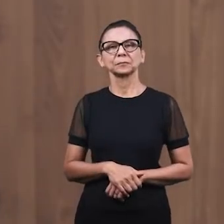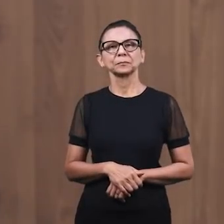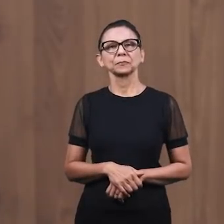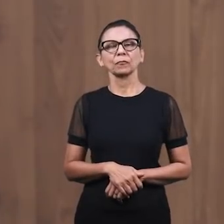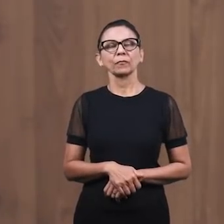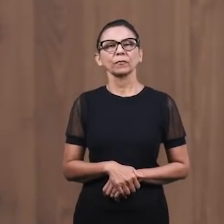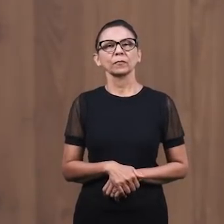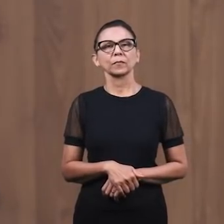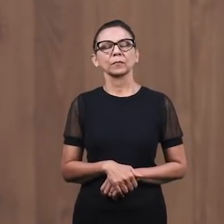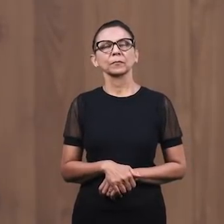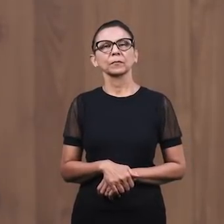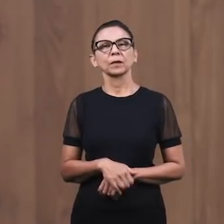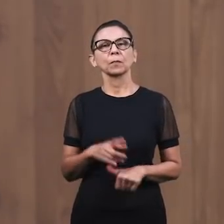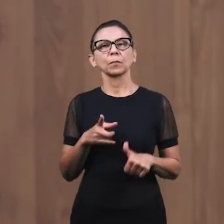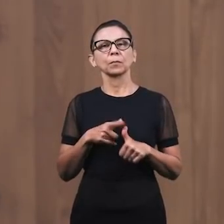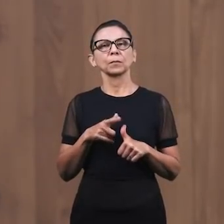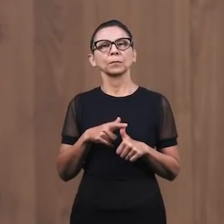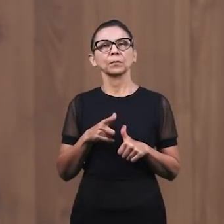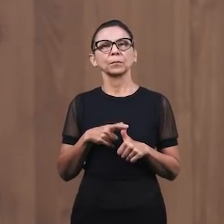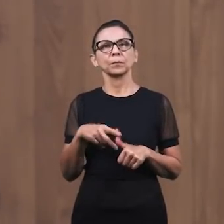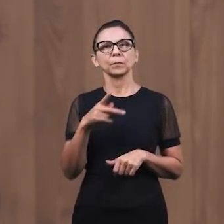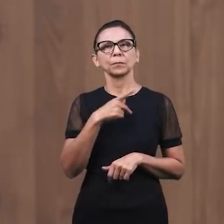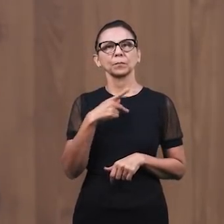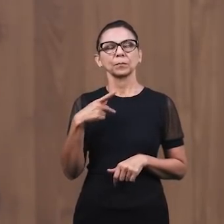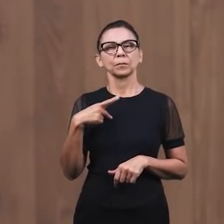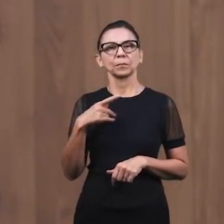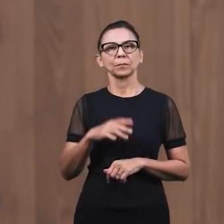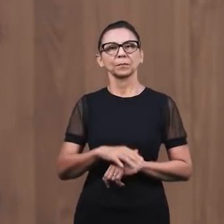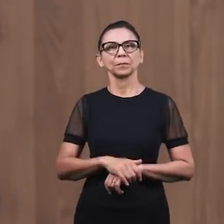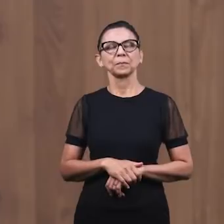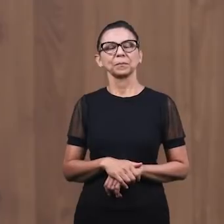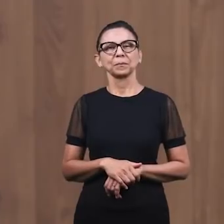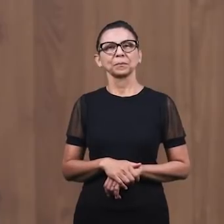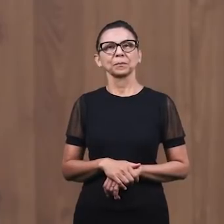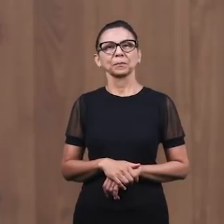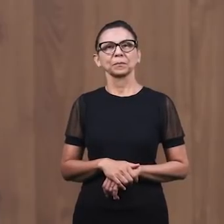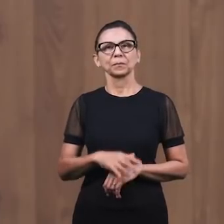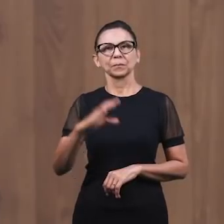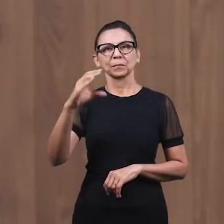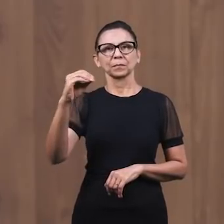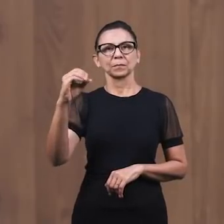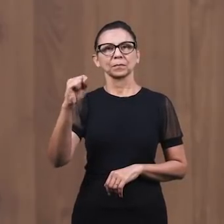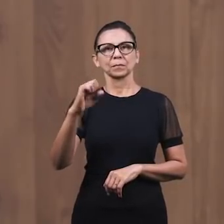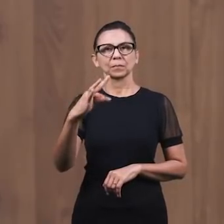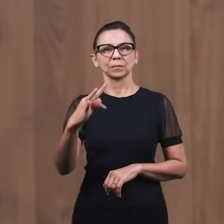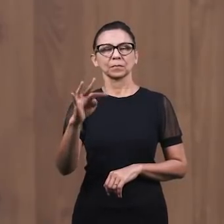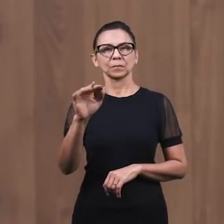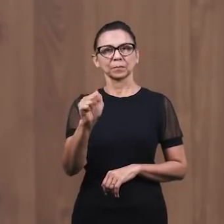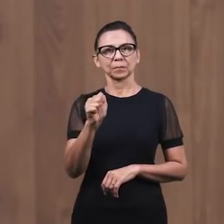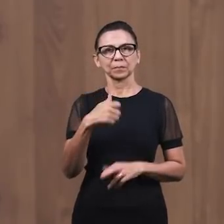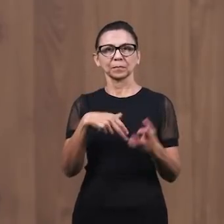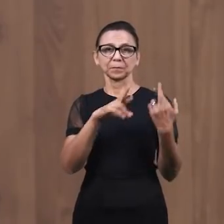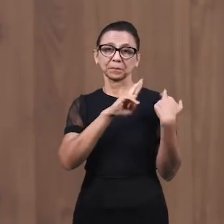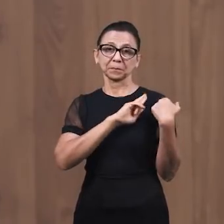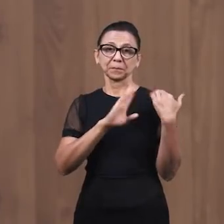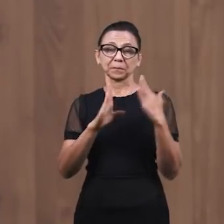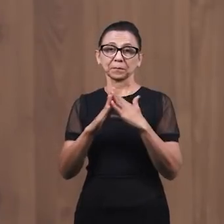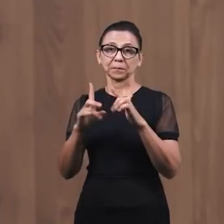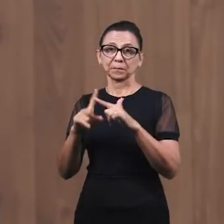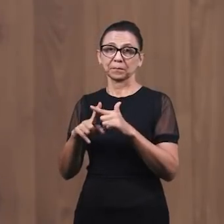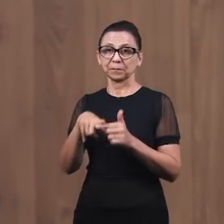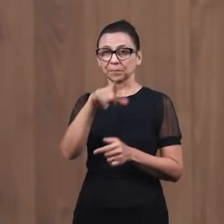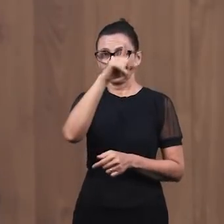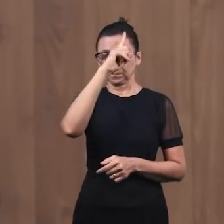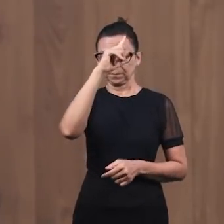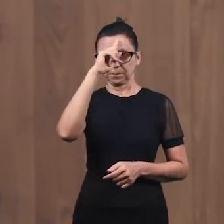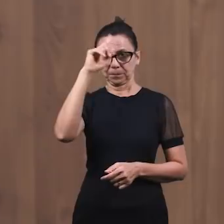o testemunho na Itália, primeiramente do nosso pastor Bergson Costa, que ele é o responsável pelas igrejas de Milão